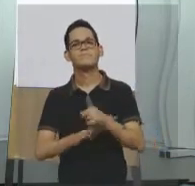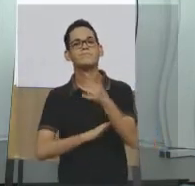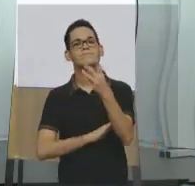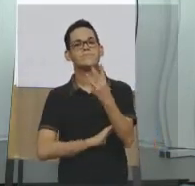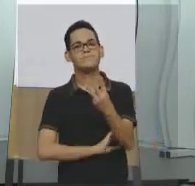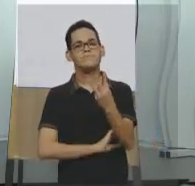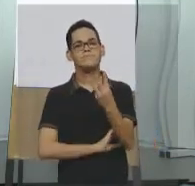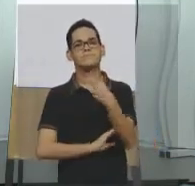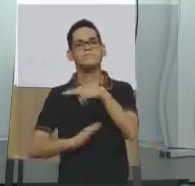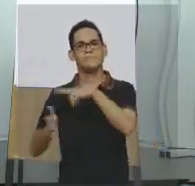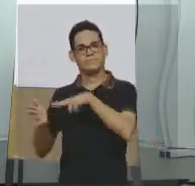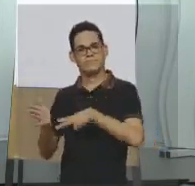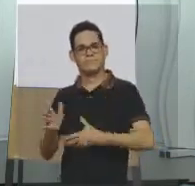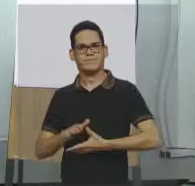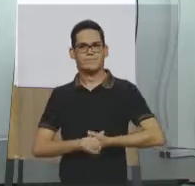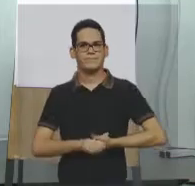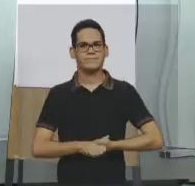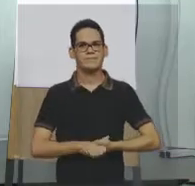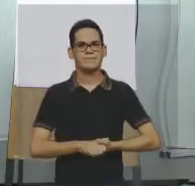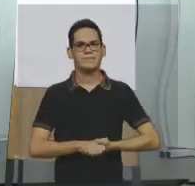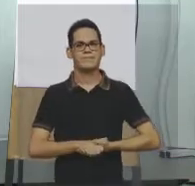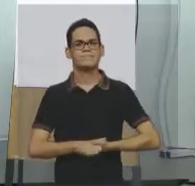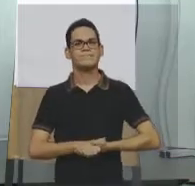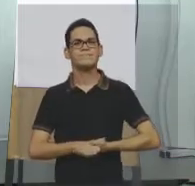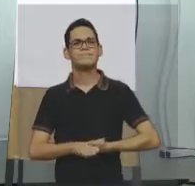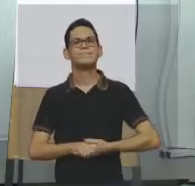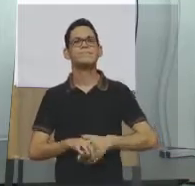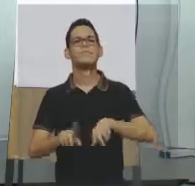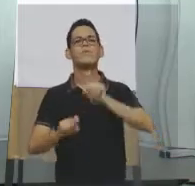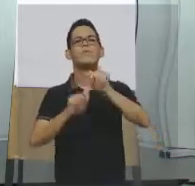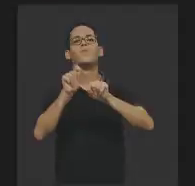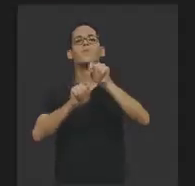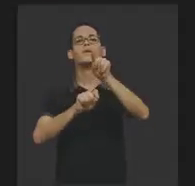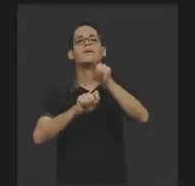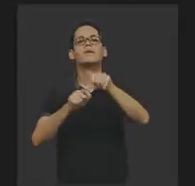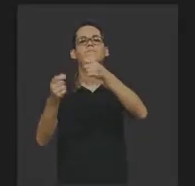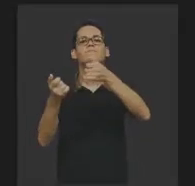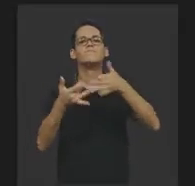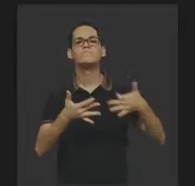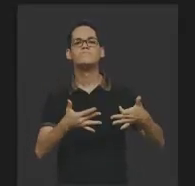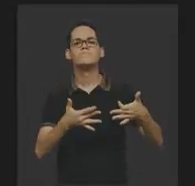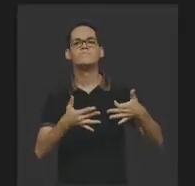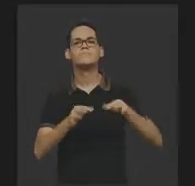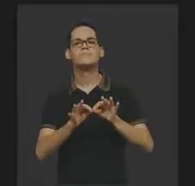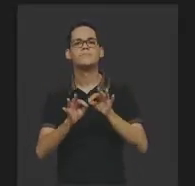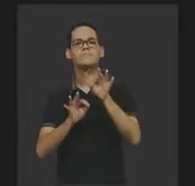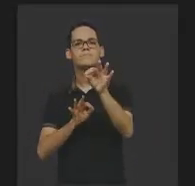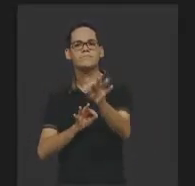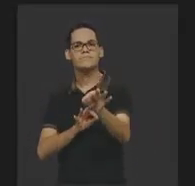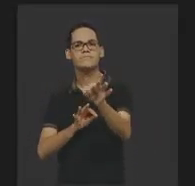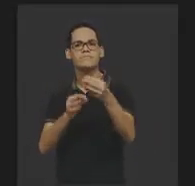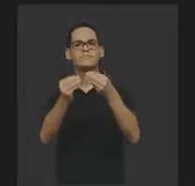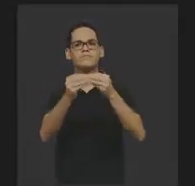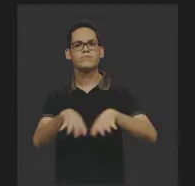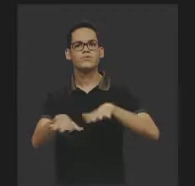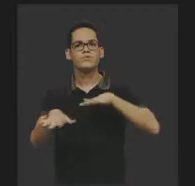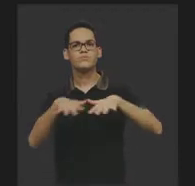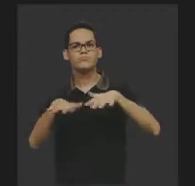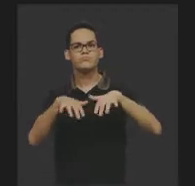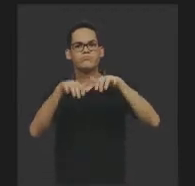Questão 3, por favor, Daniela. Leio sim. O que determina a extensão dos danos causados por um